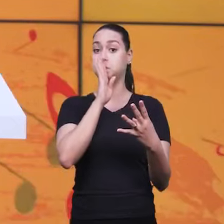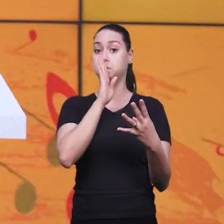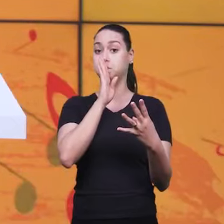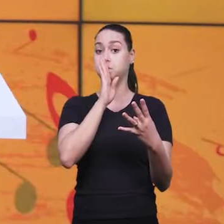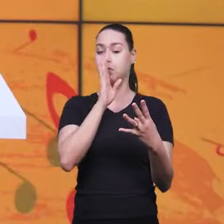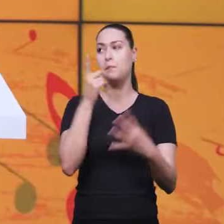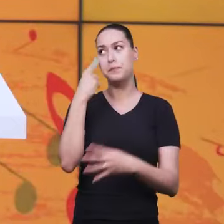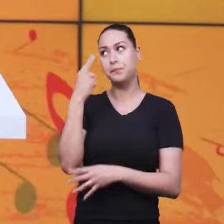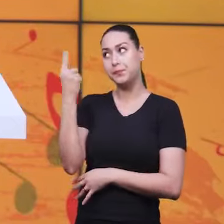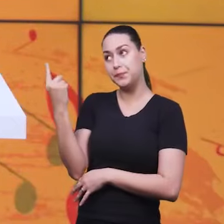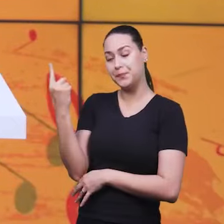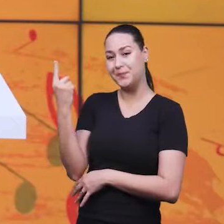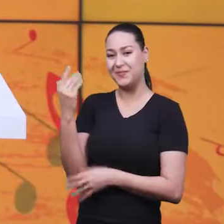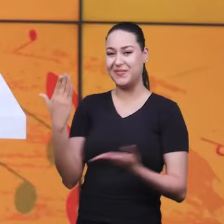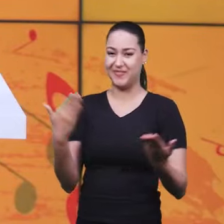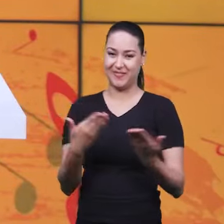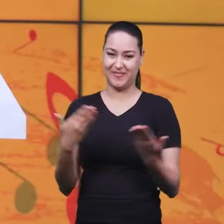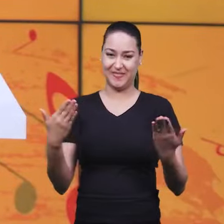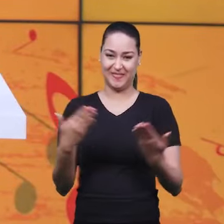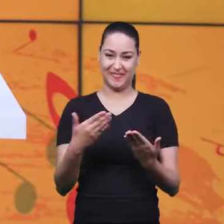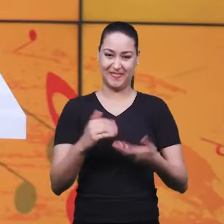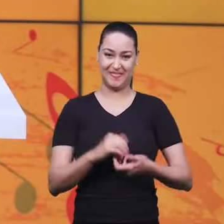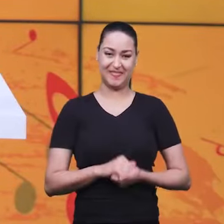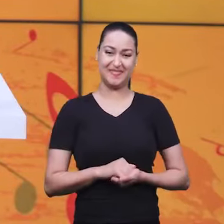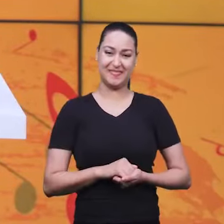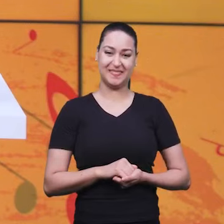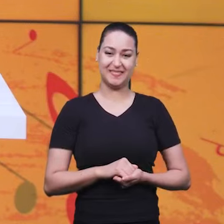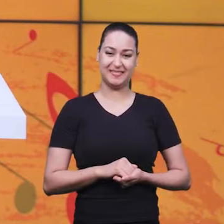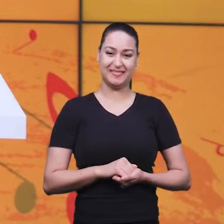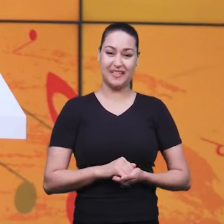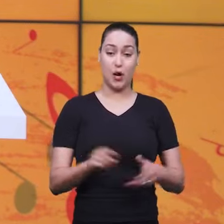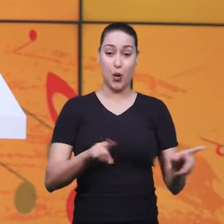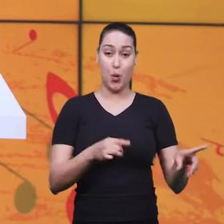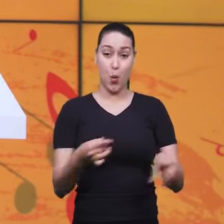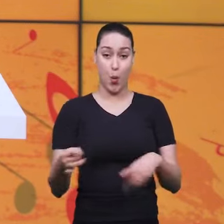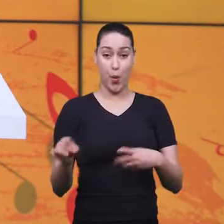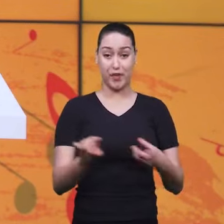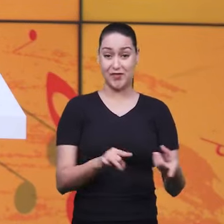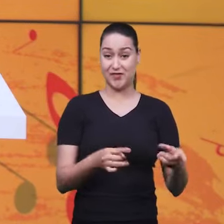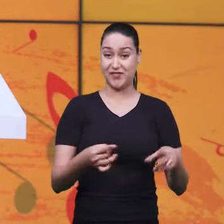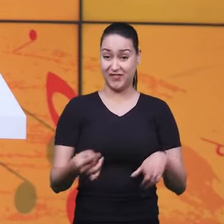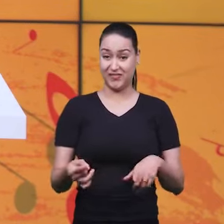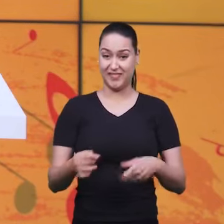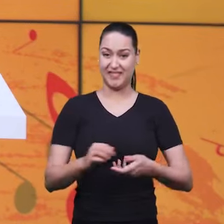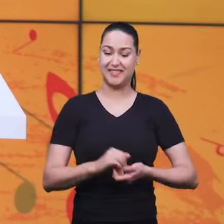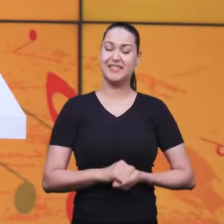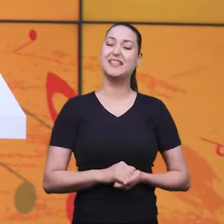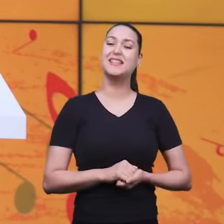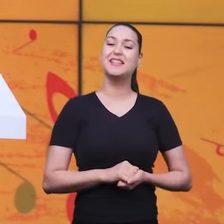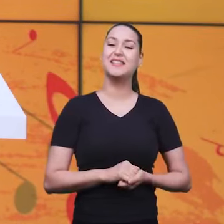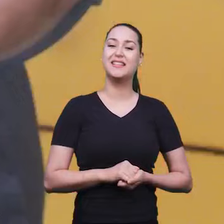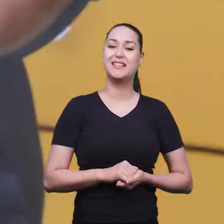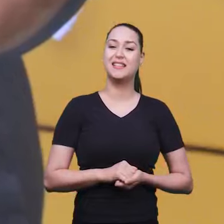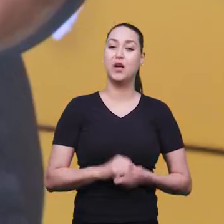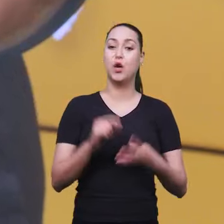Esperou. Vamos ver agora o primeiro ritmo que nós vamos tocar.